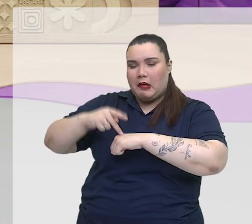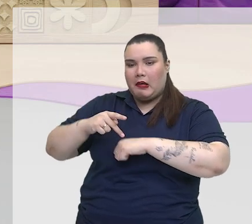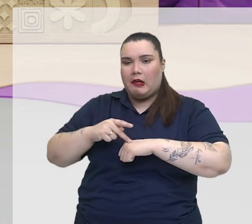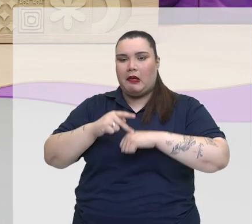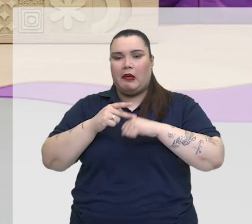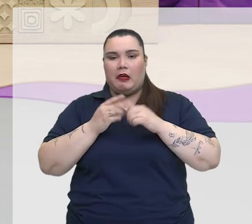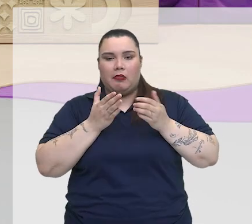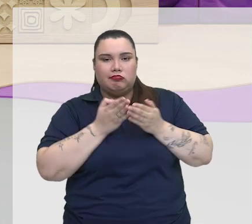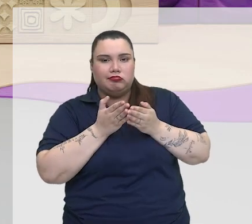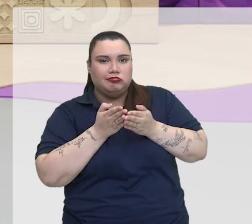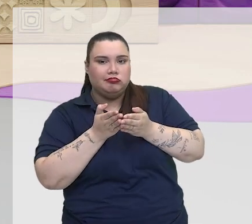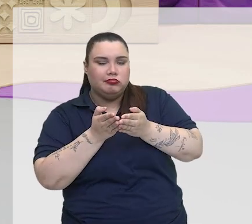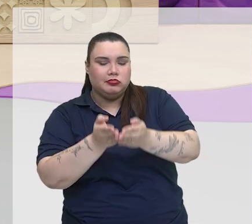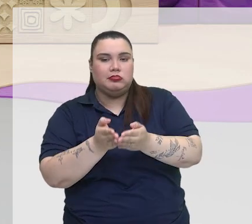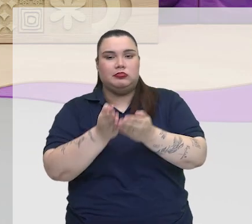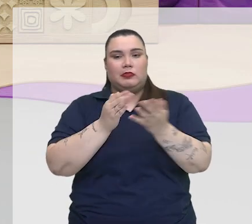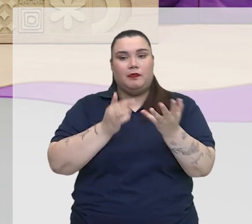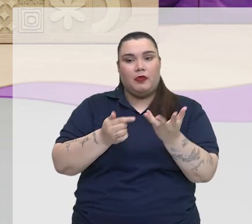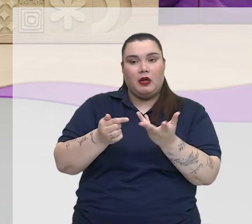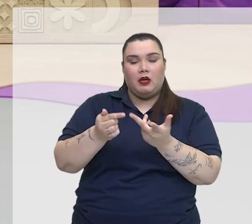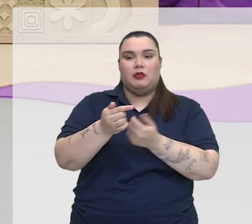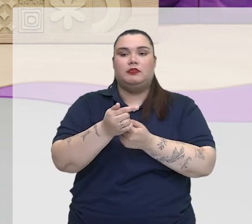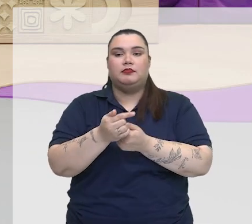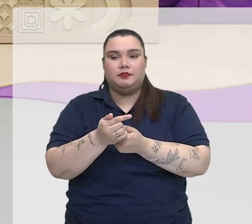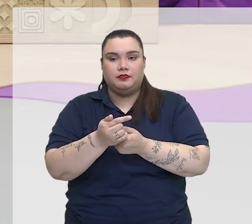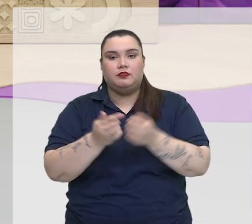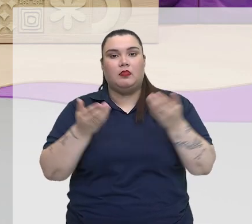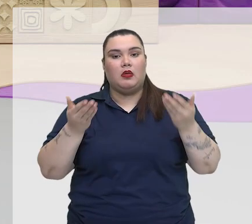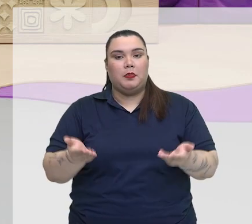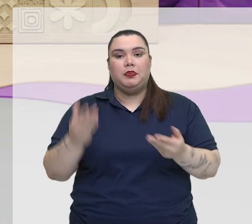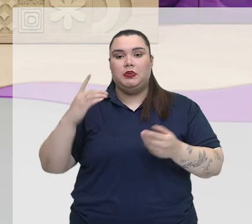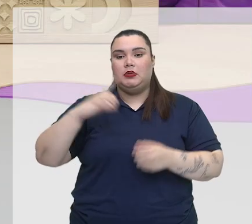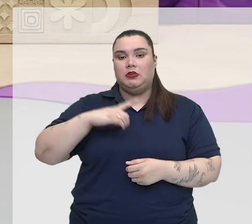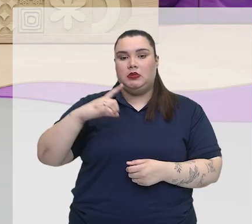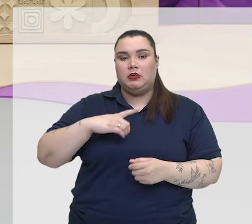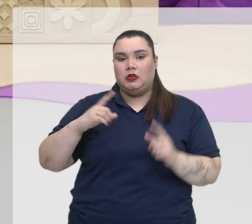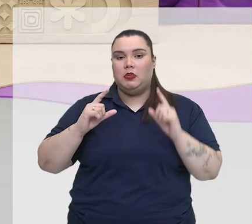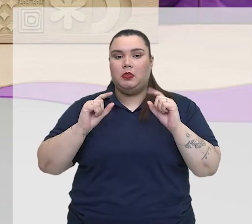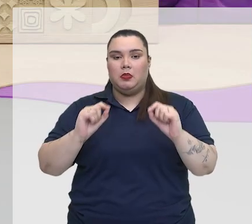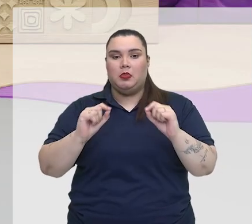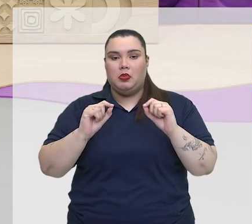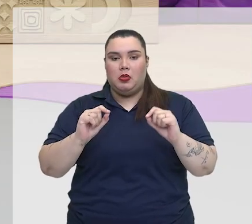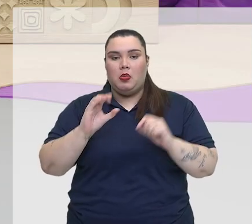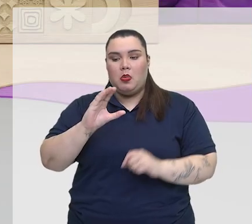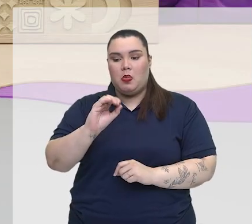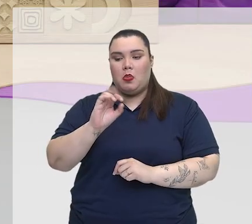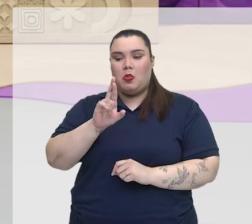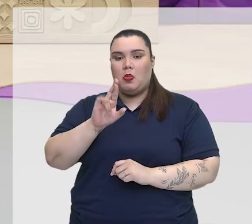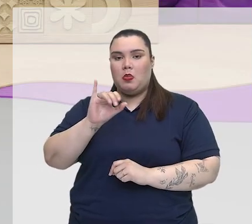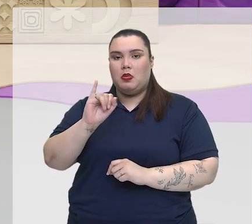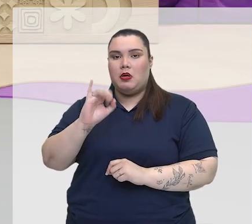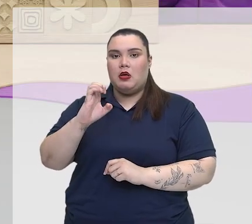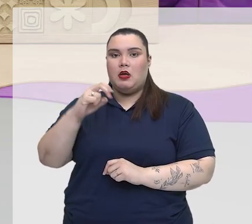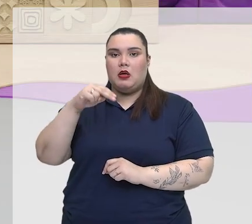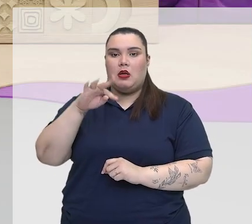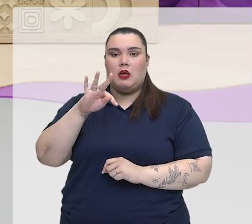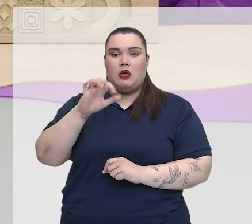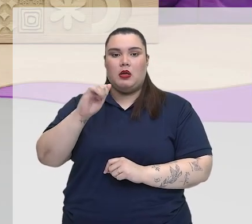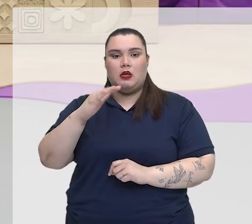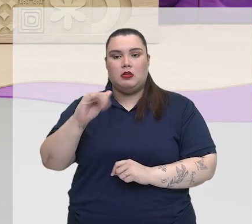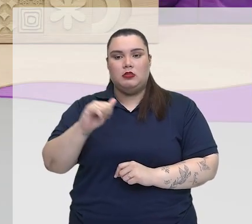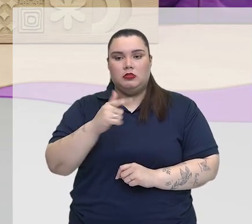e por aí vai. Na realidade, aqui nós temos uma orientação até chegar a